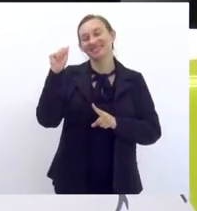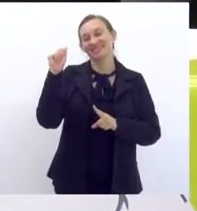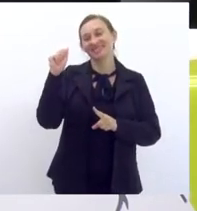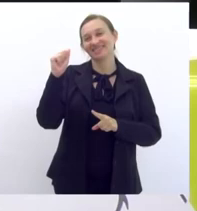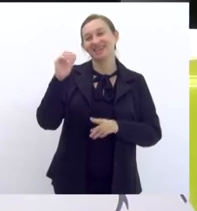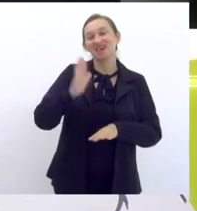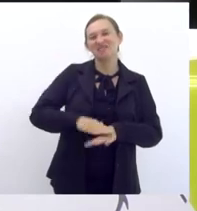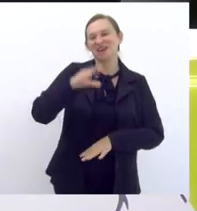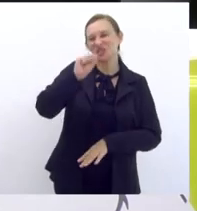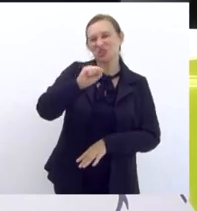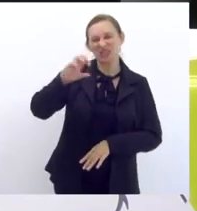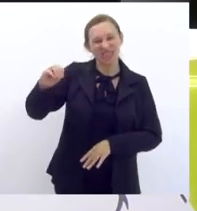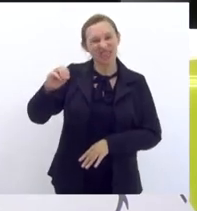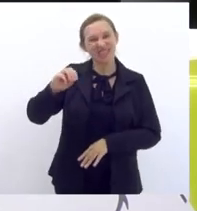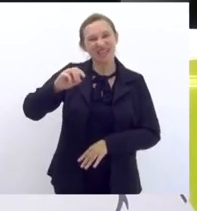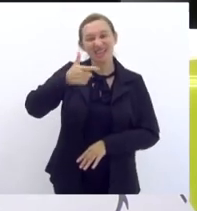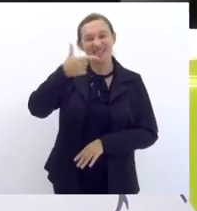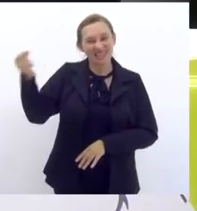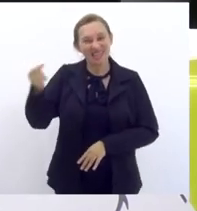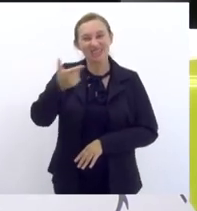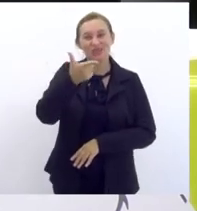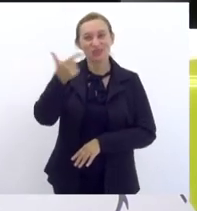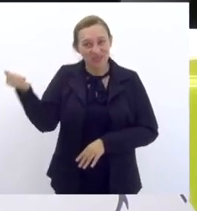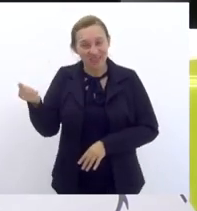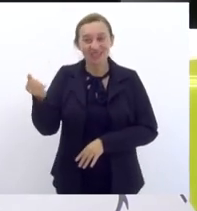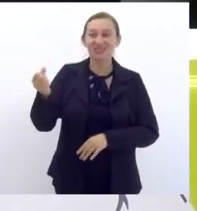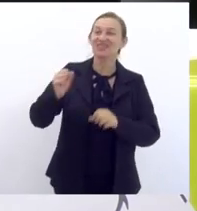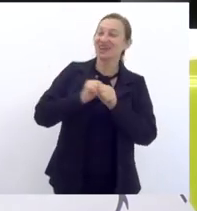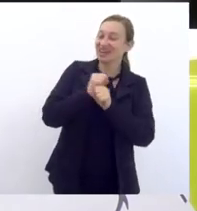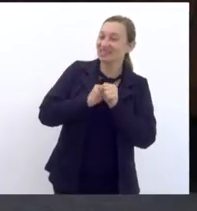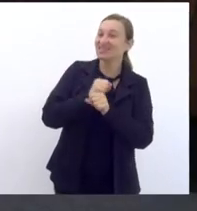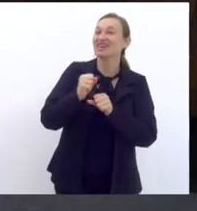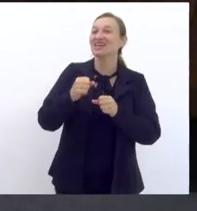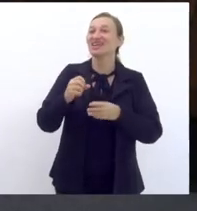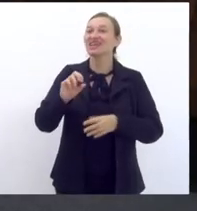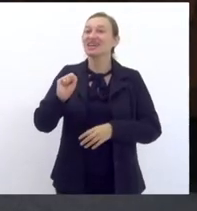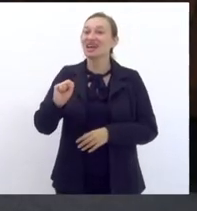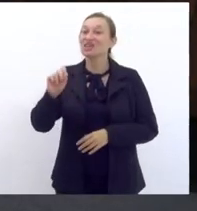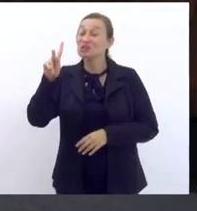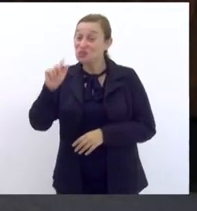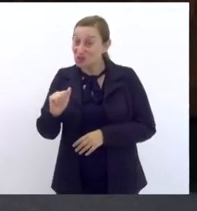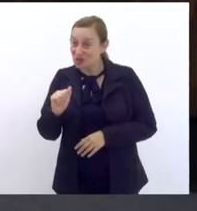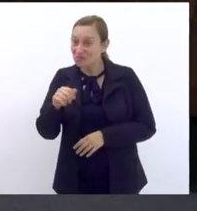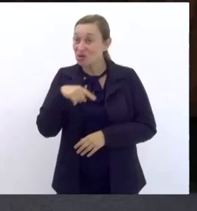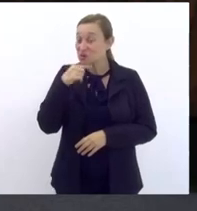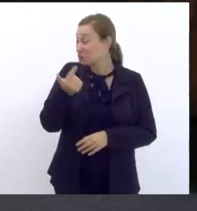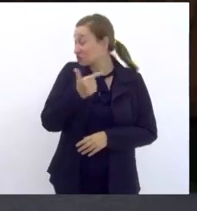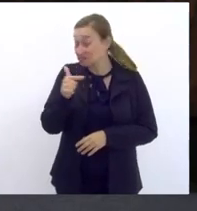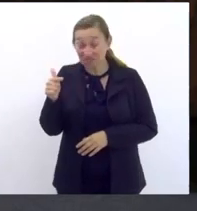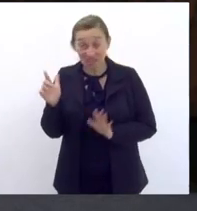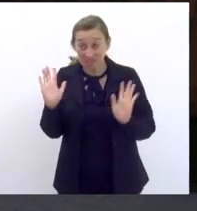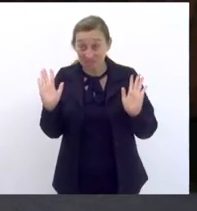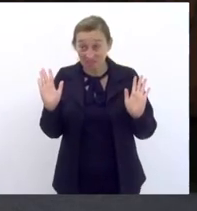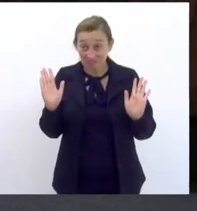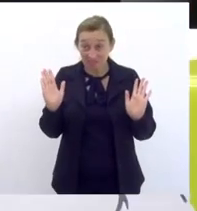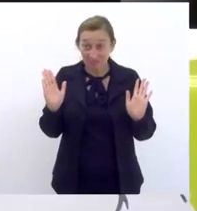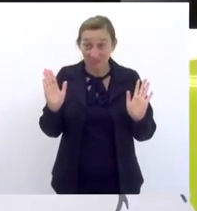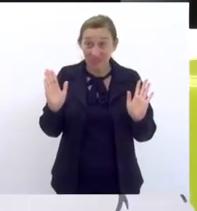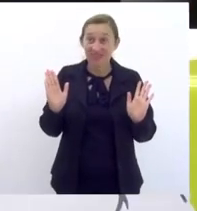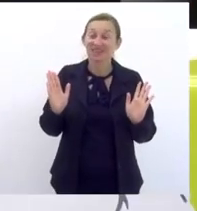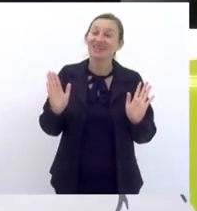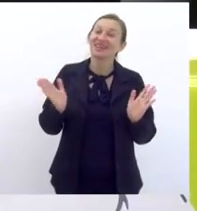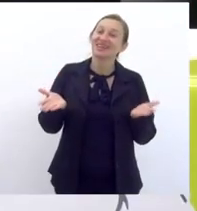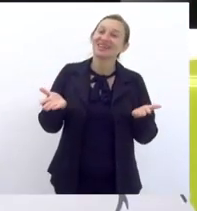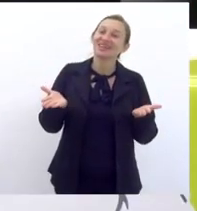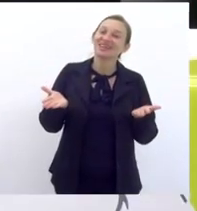mais 80 100 200 anos quer suipa eu não tenho dúvida disso se tornará